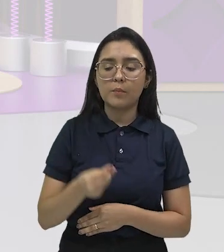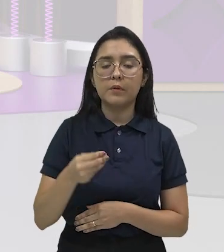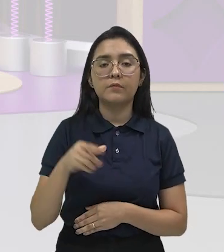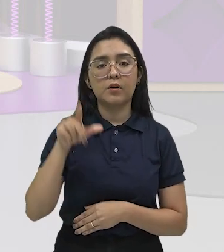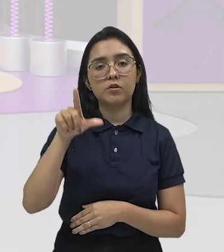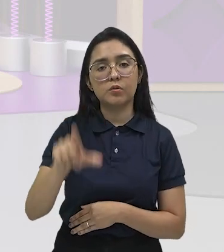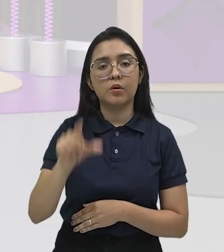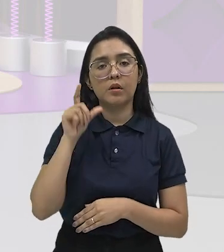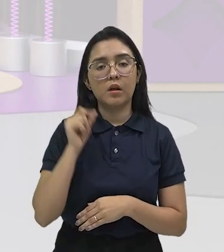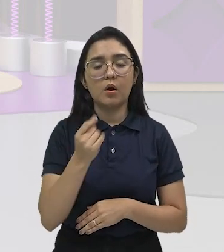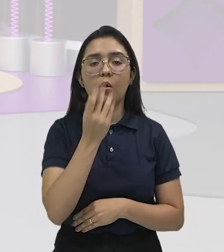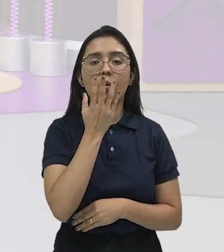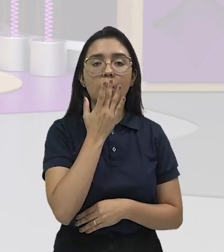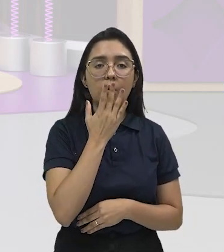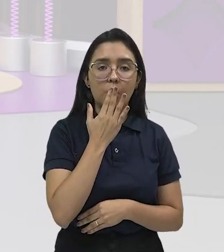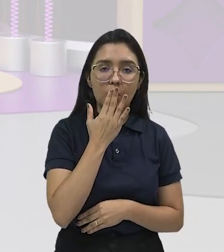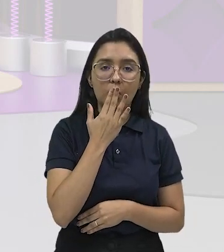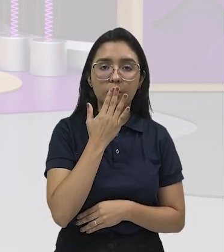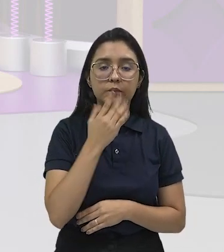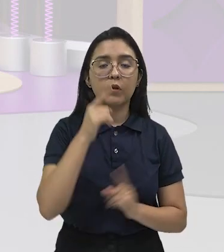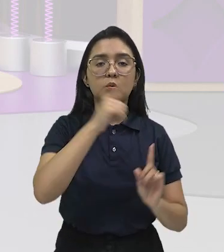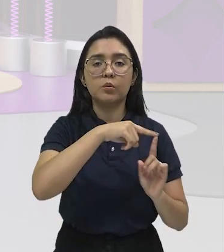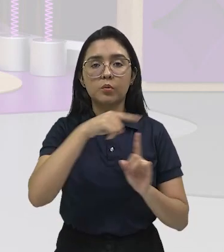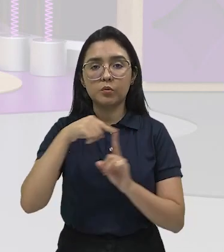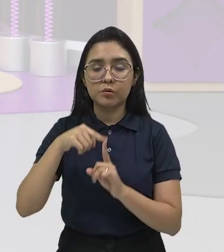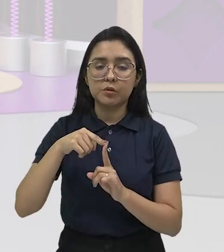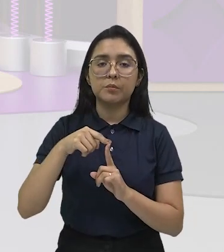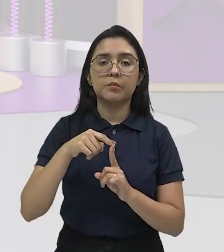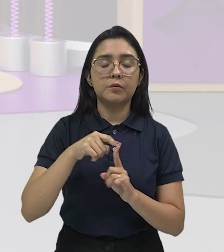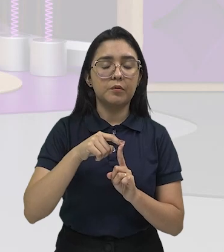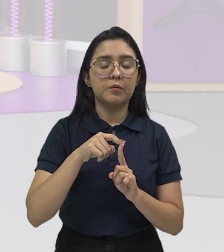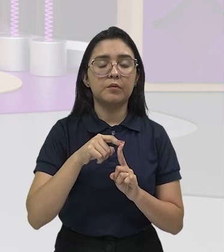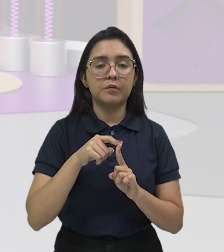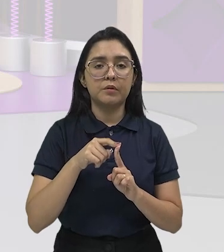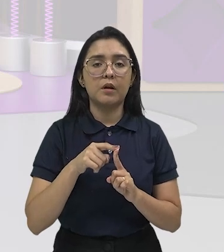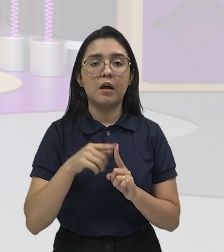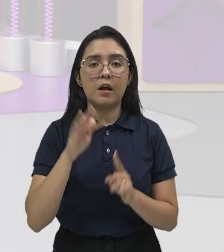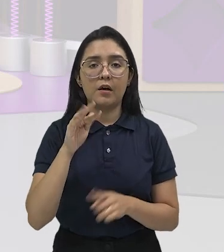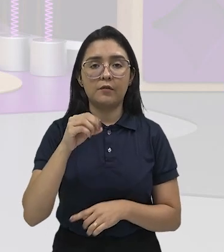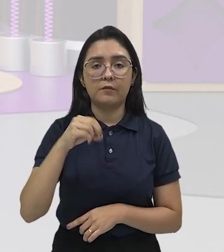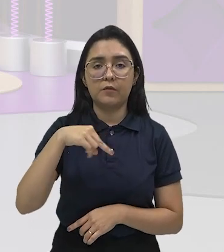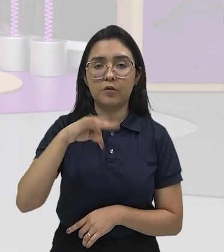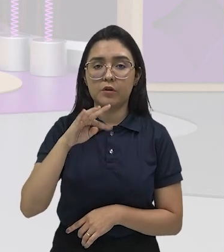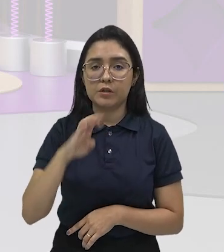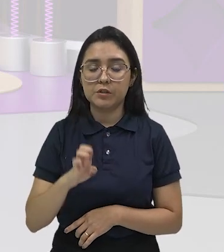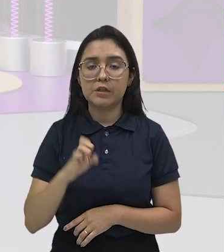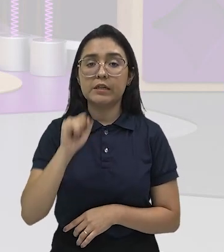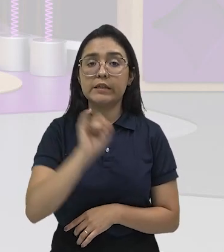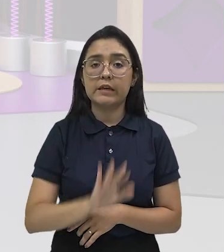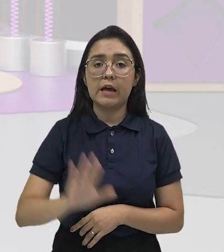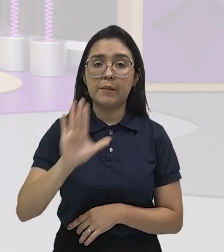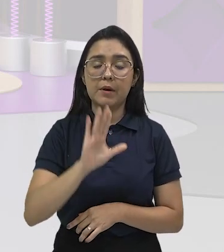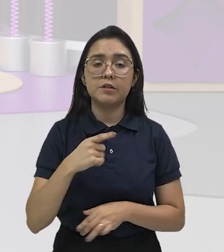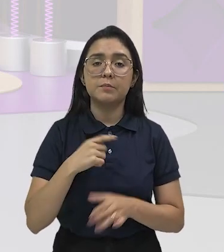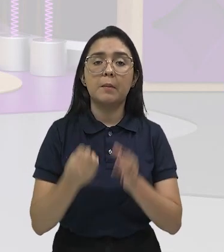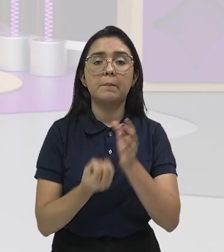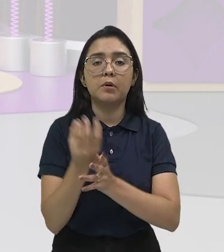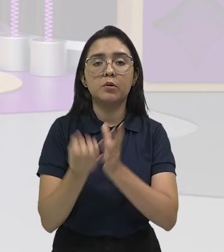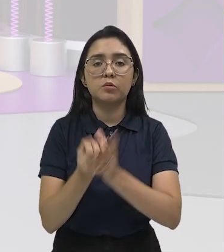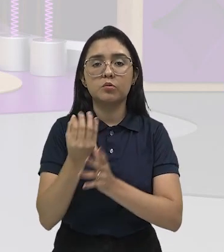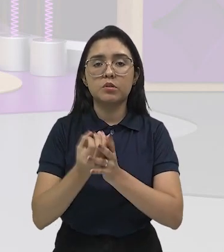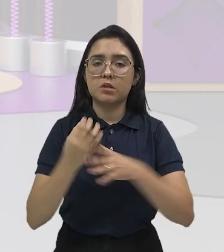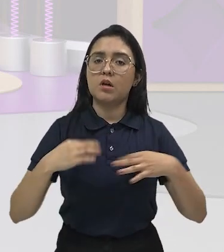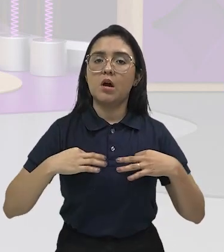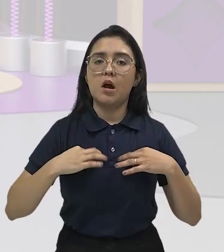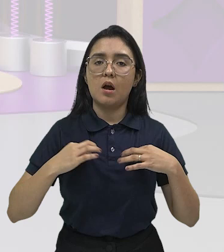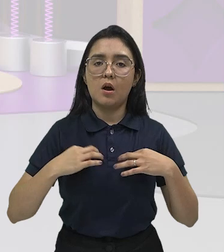cor, o padrão, a fonte e a imagem para compor, né,